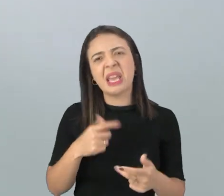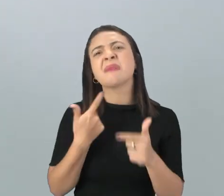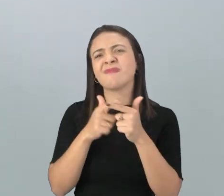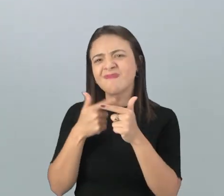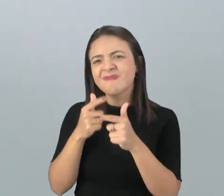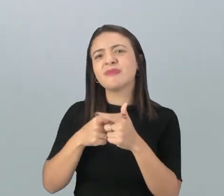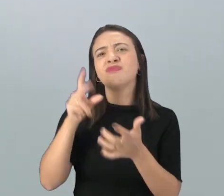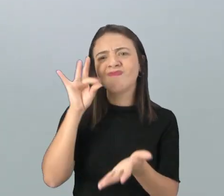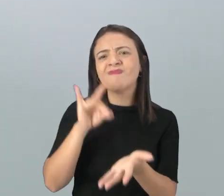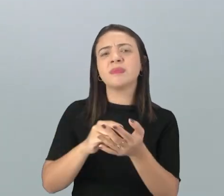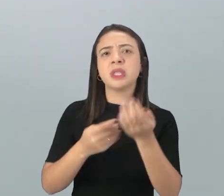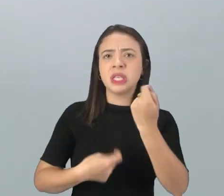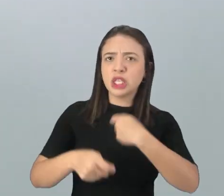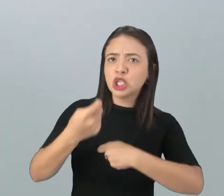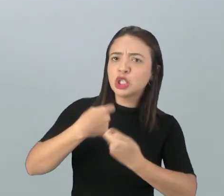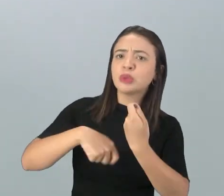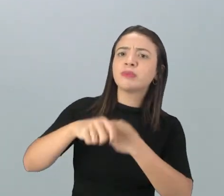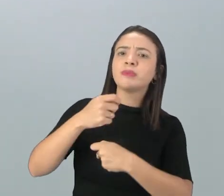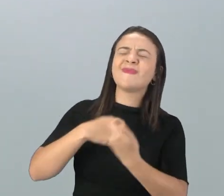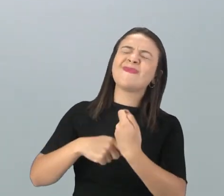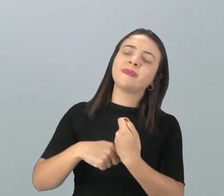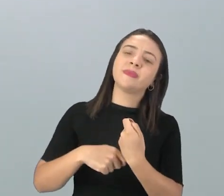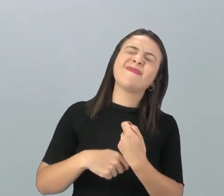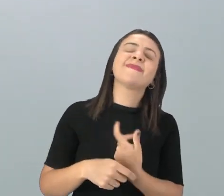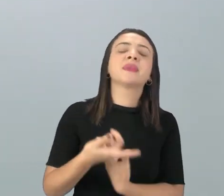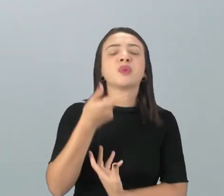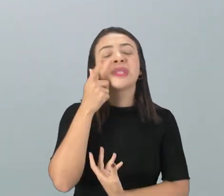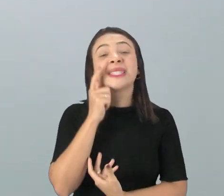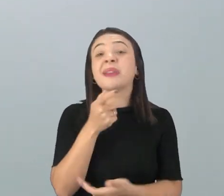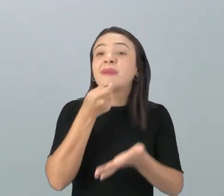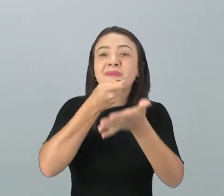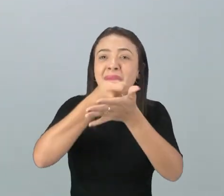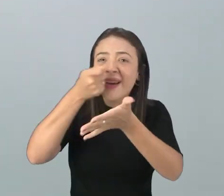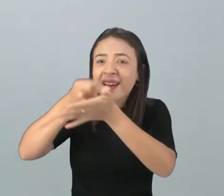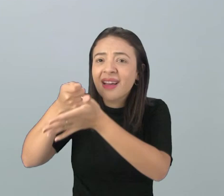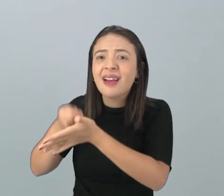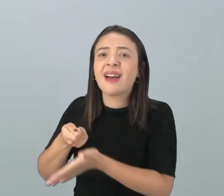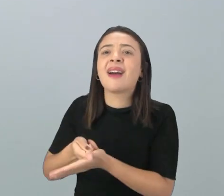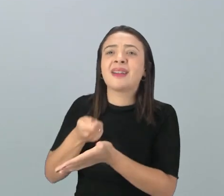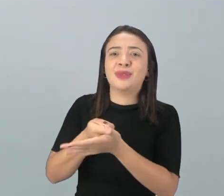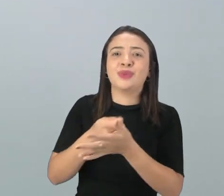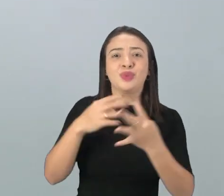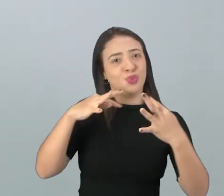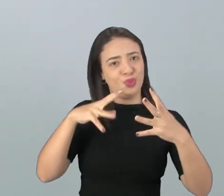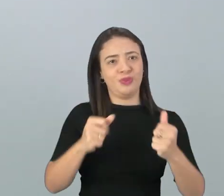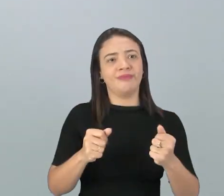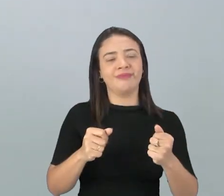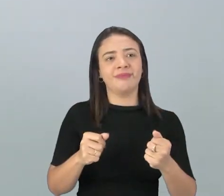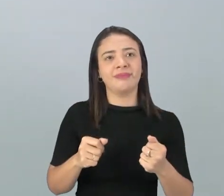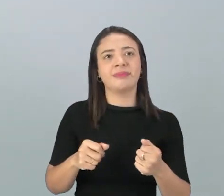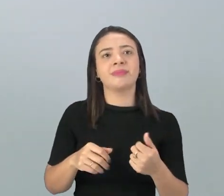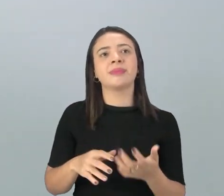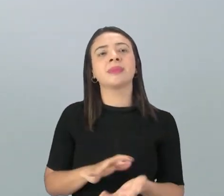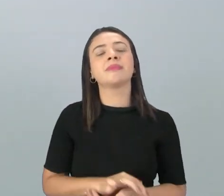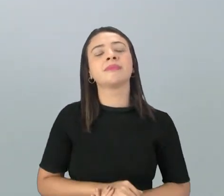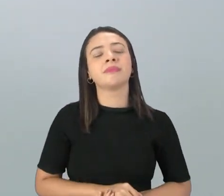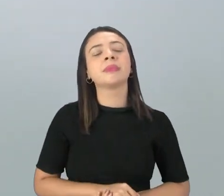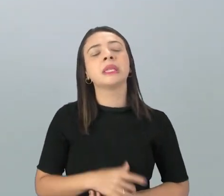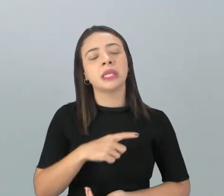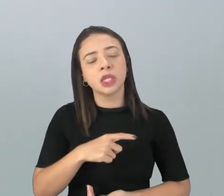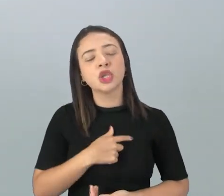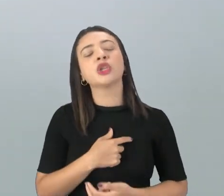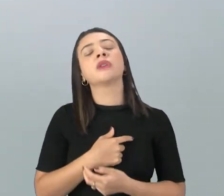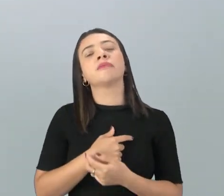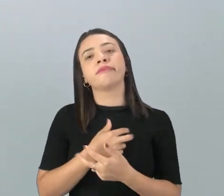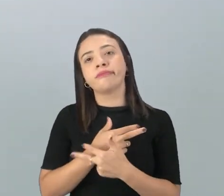econômicos para cobrir, né, os seus gastos, que são bastante deficitários, né? Então, tanto Portugal como Grécia são